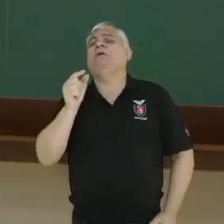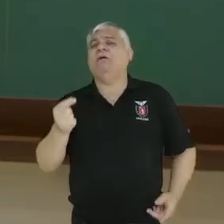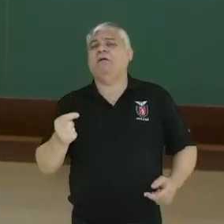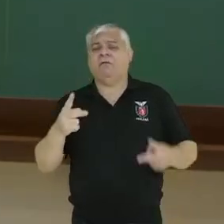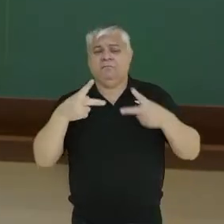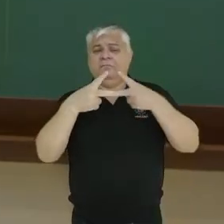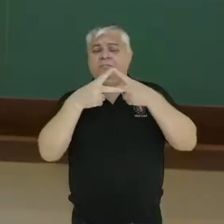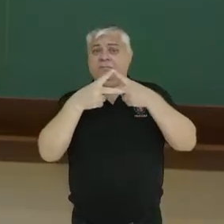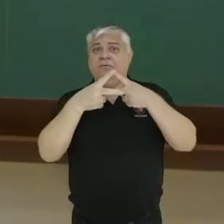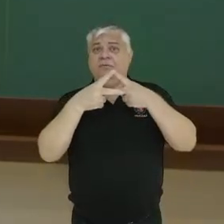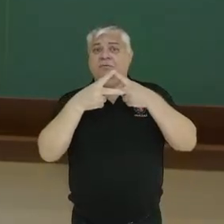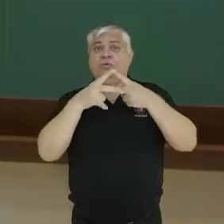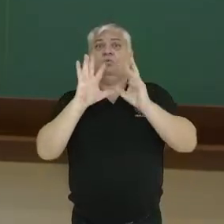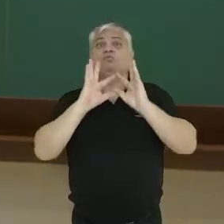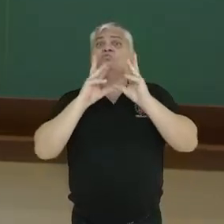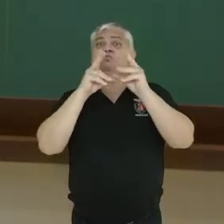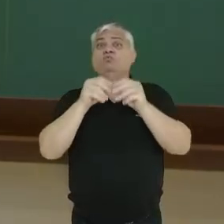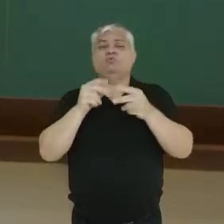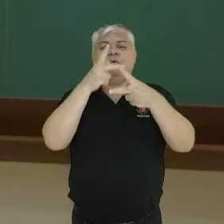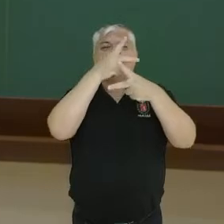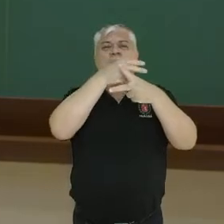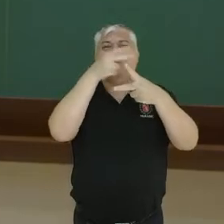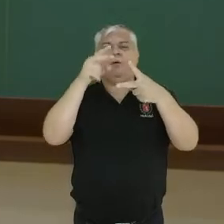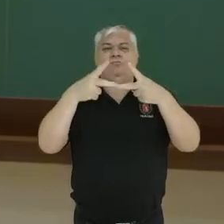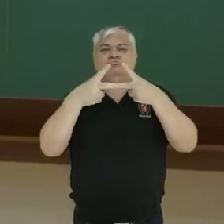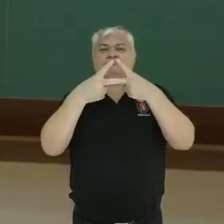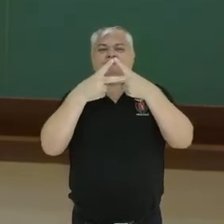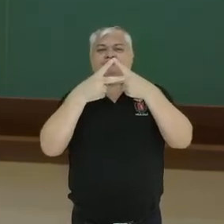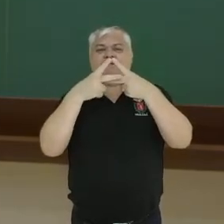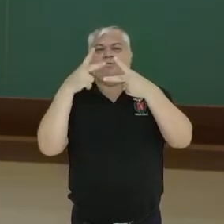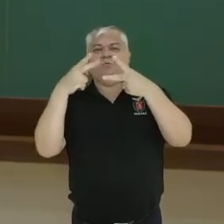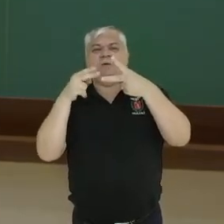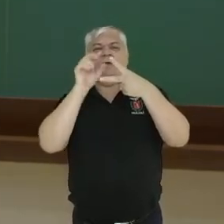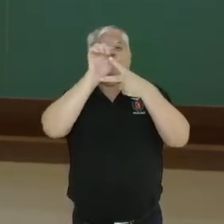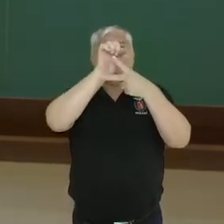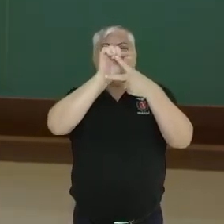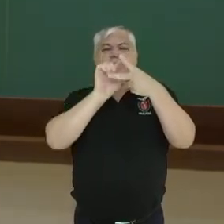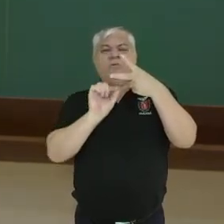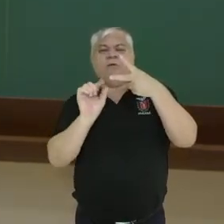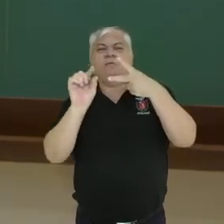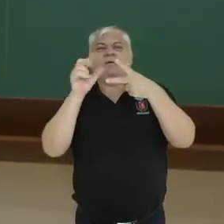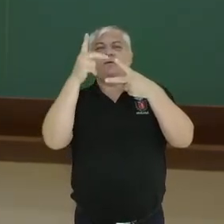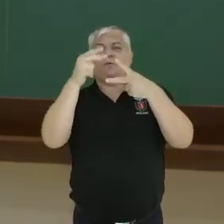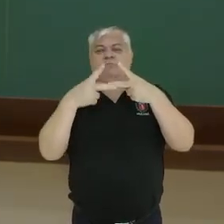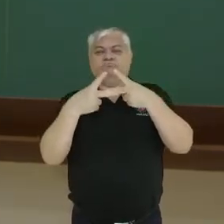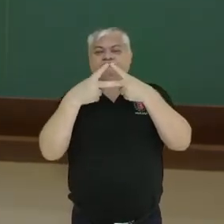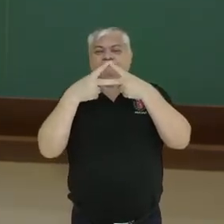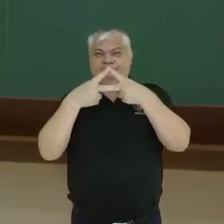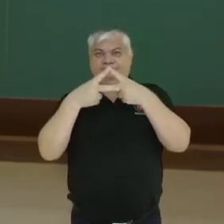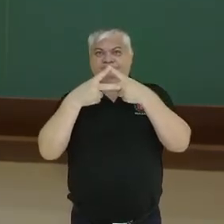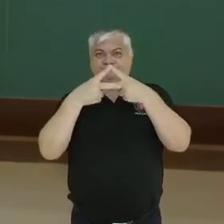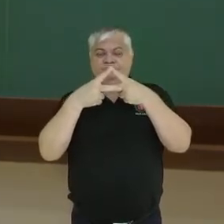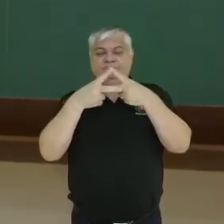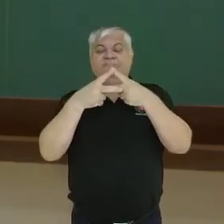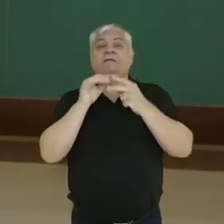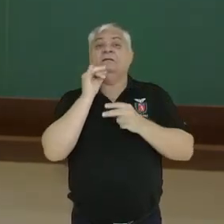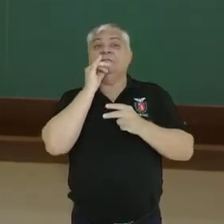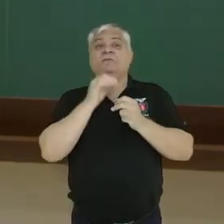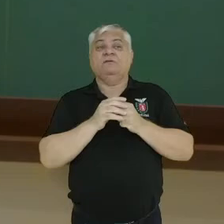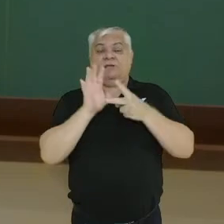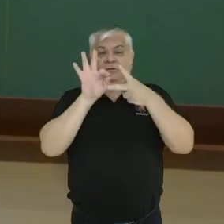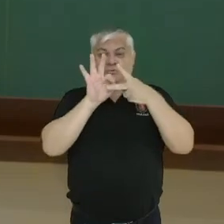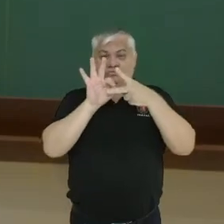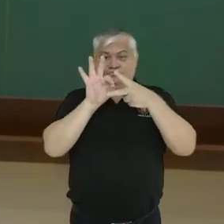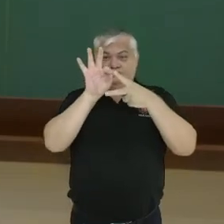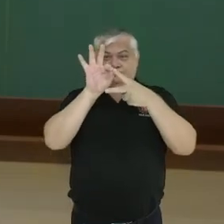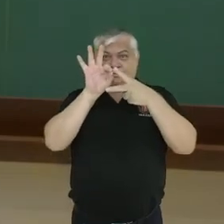Triângulo com todos os lados iguais, com a mesma medida. Então, desenha um triângulo assim aí. Aí ele falou, a